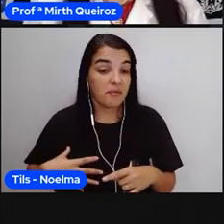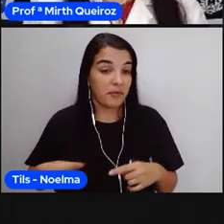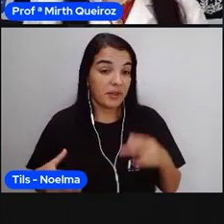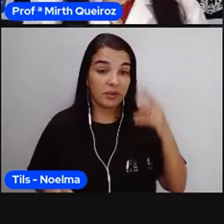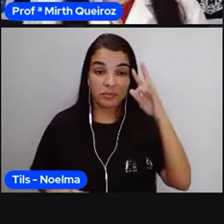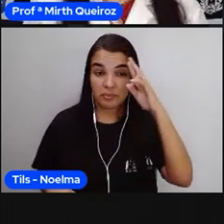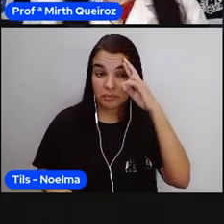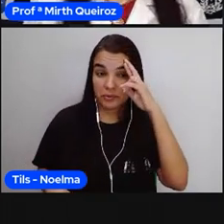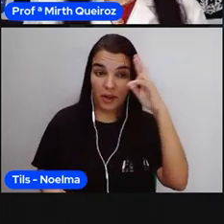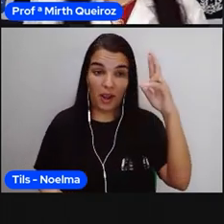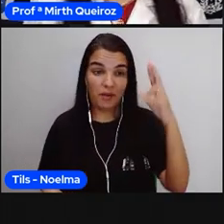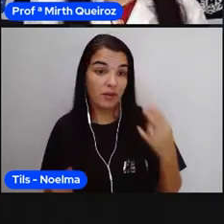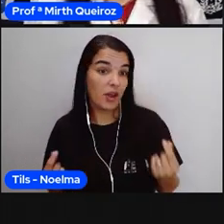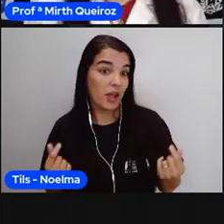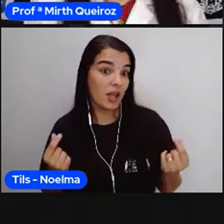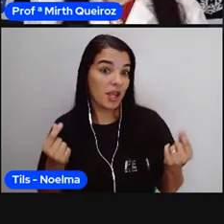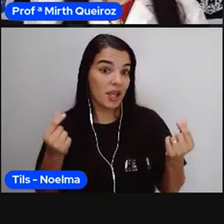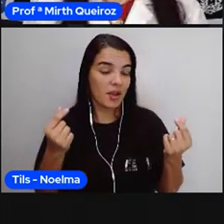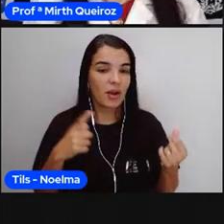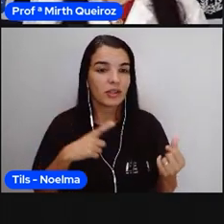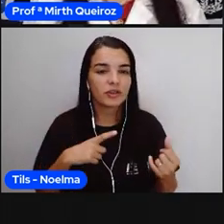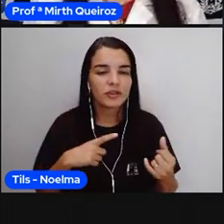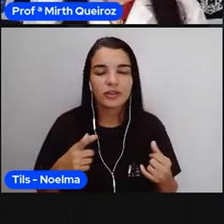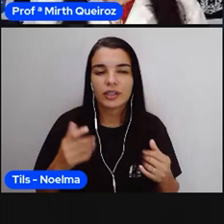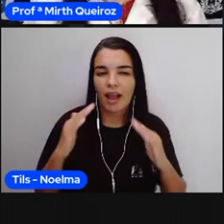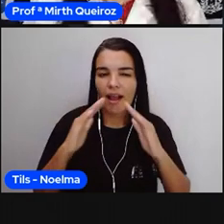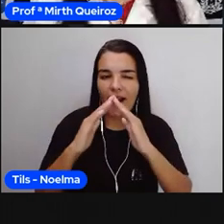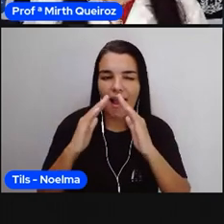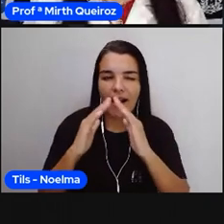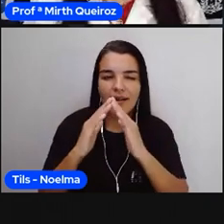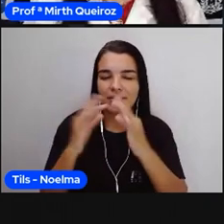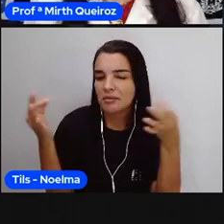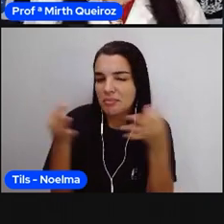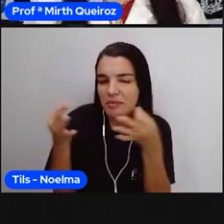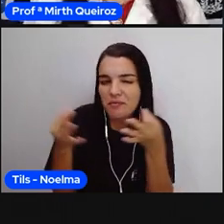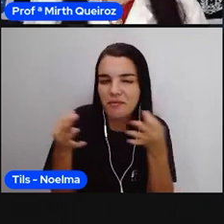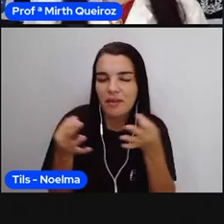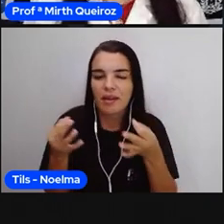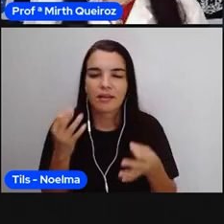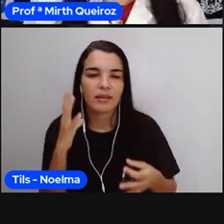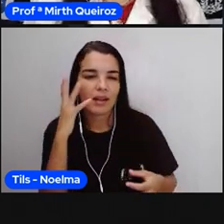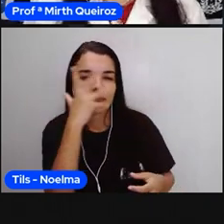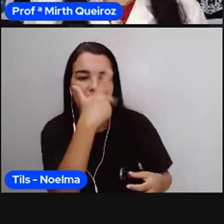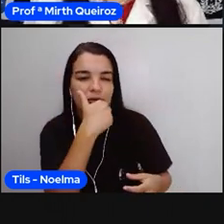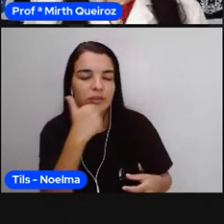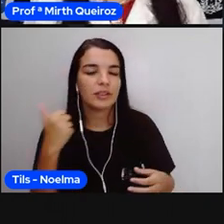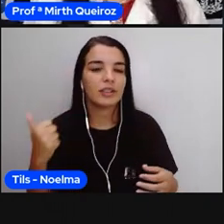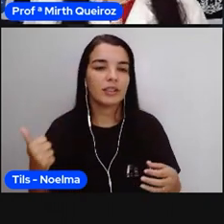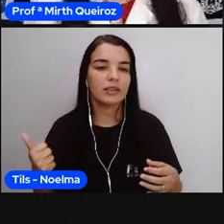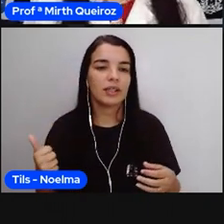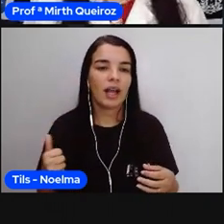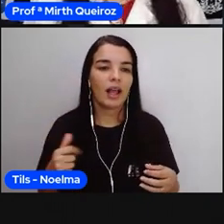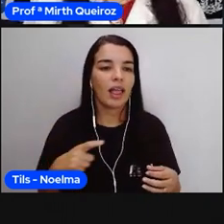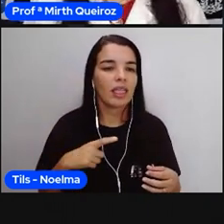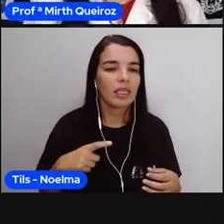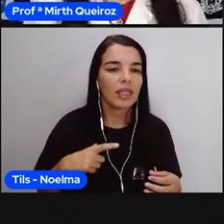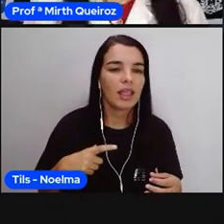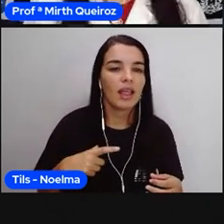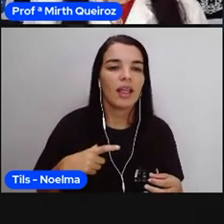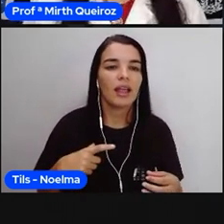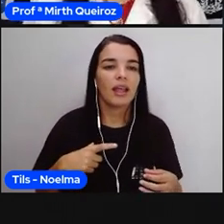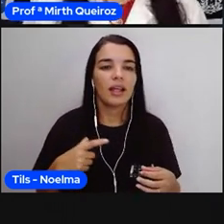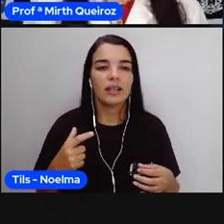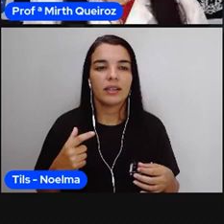às brincadeiras, a um lar harmônico, enquanto as crianças dos escravos, ao mundo do trabalho, eram